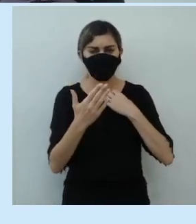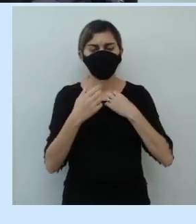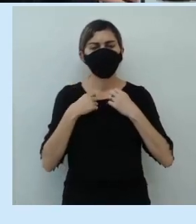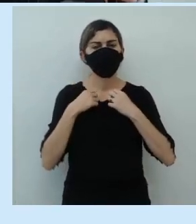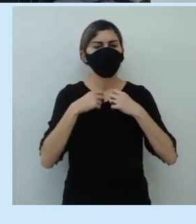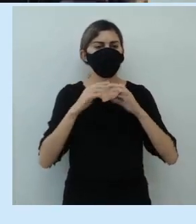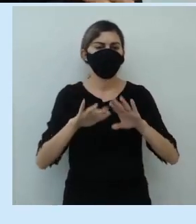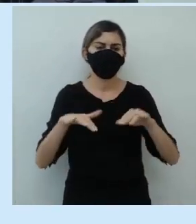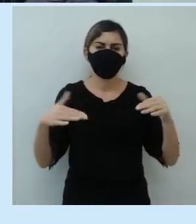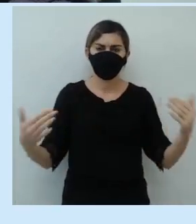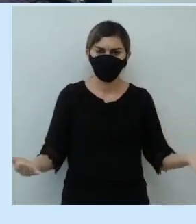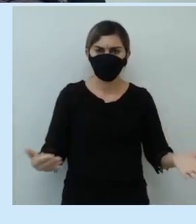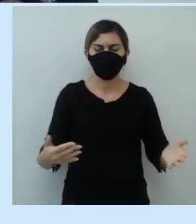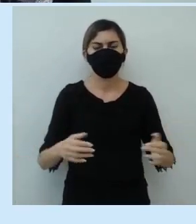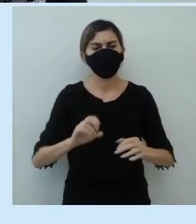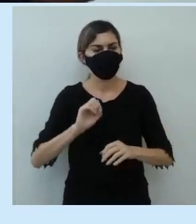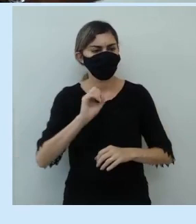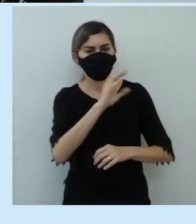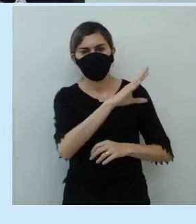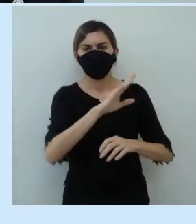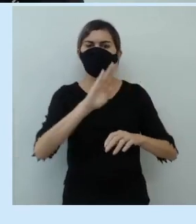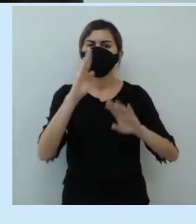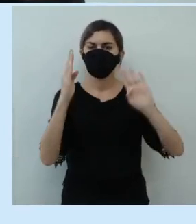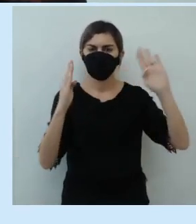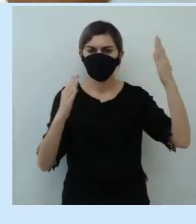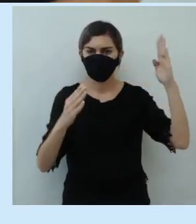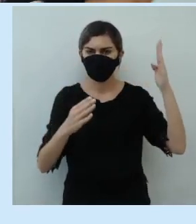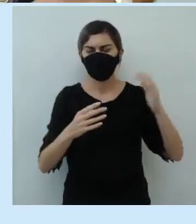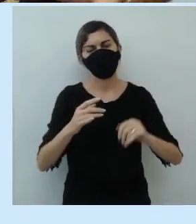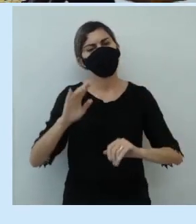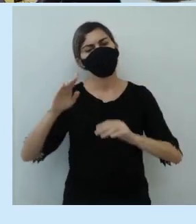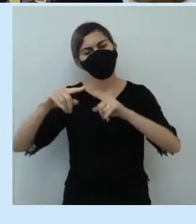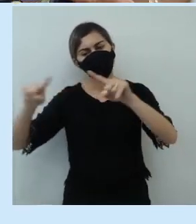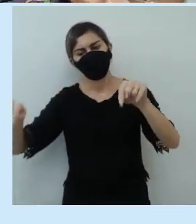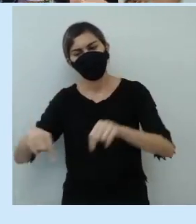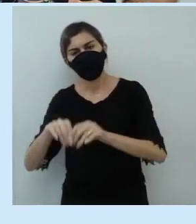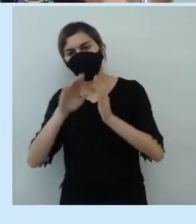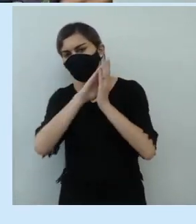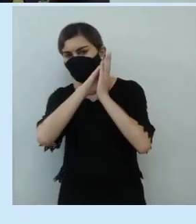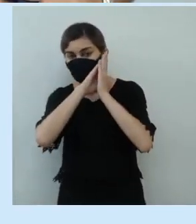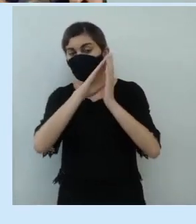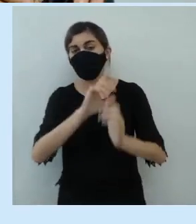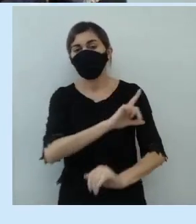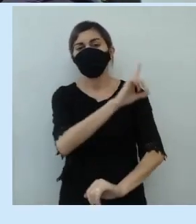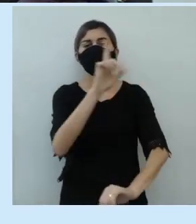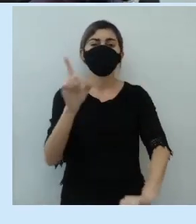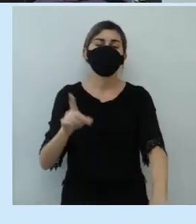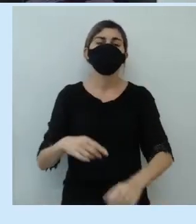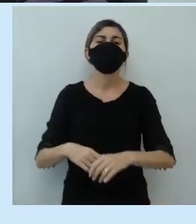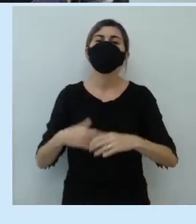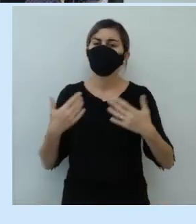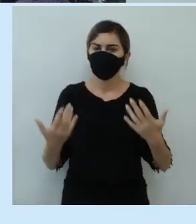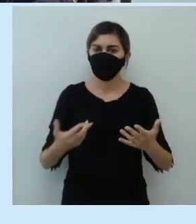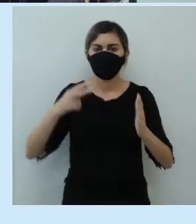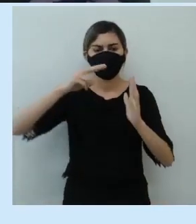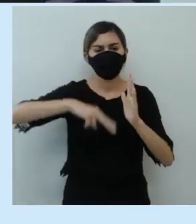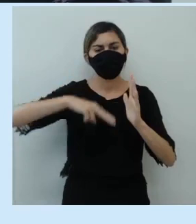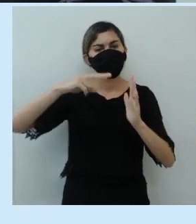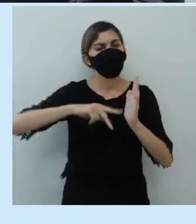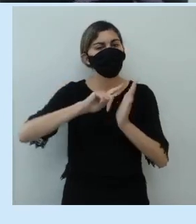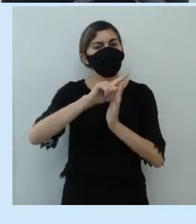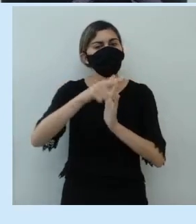esquerda do palco fica a saída para o banheiro e os quartos. É dia. Bom, eu estou lendo o